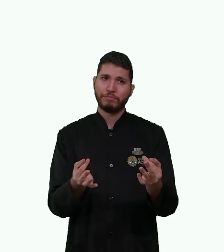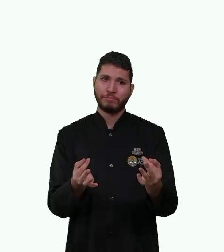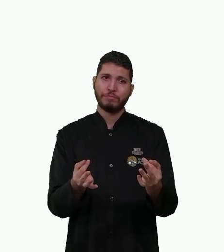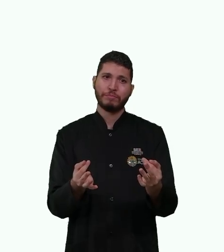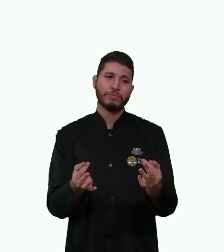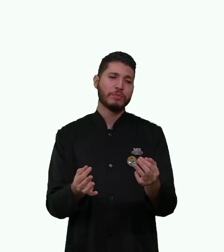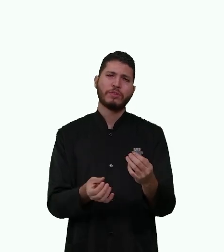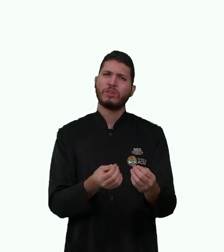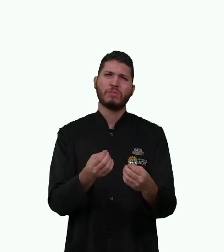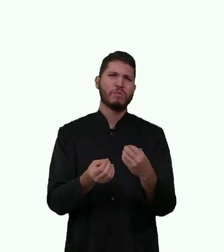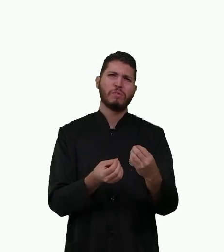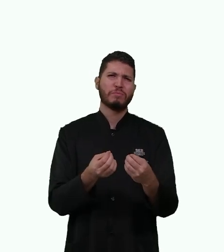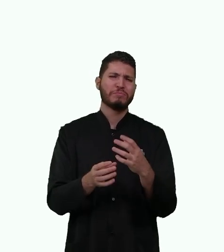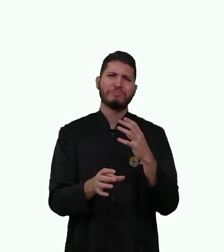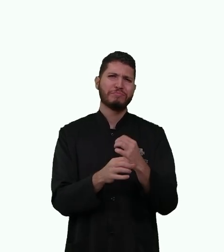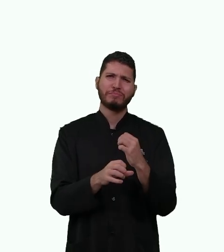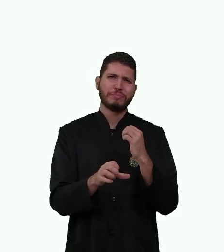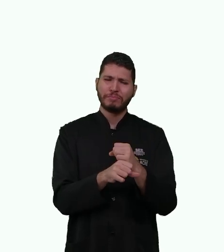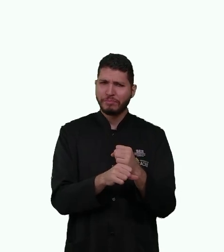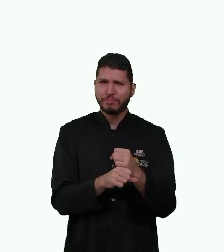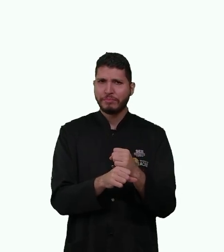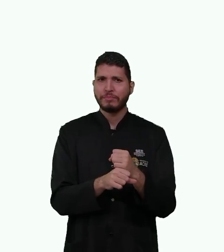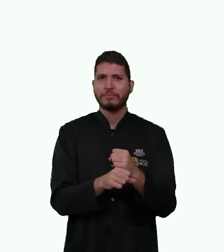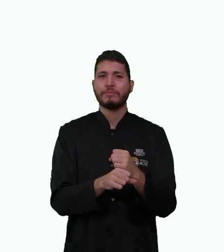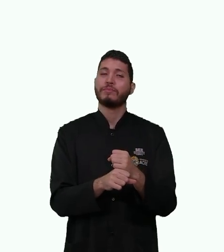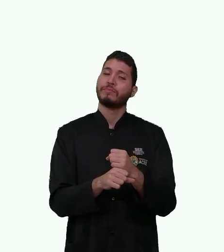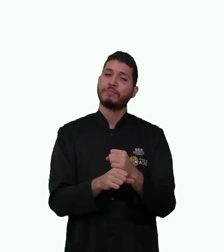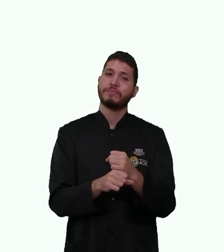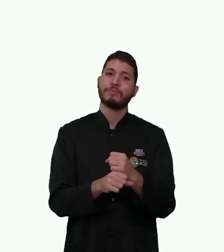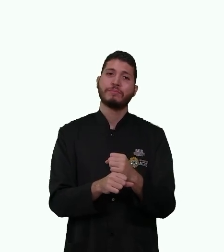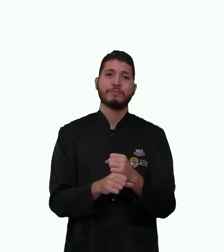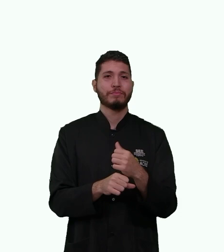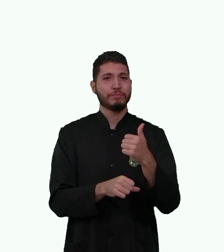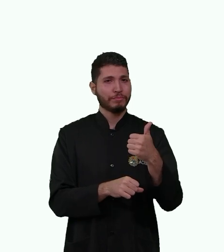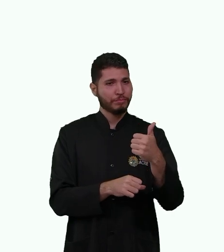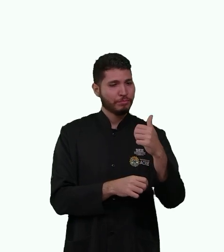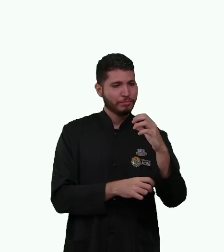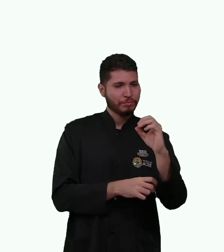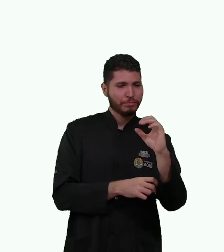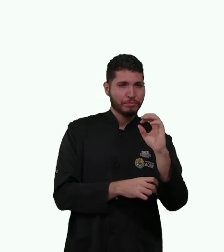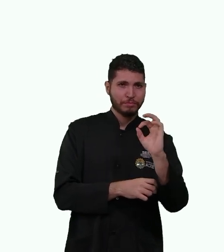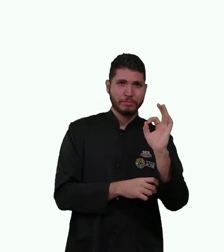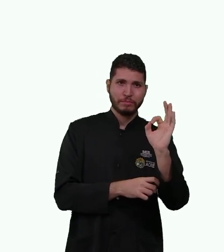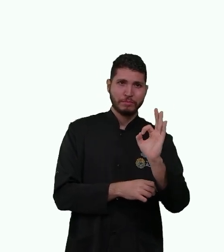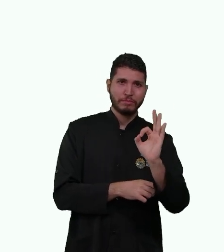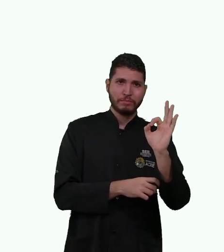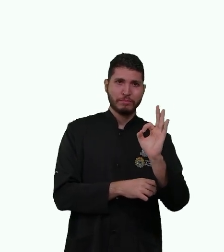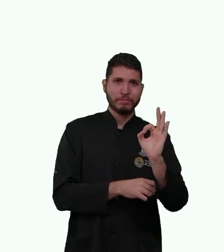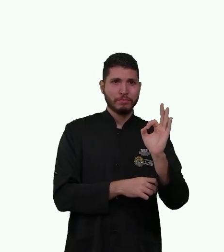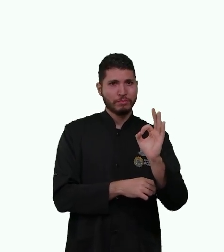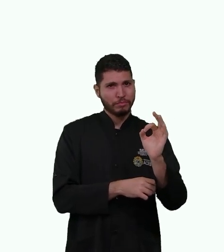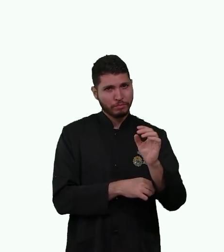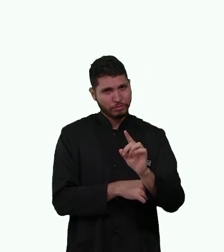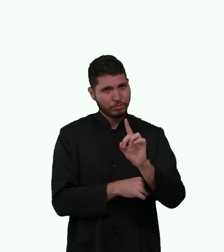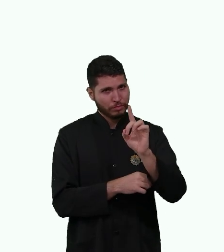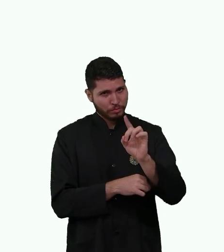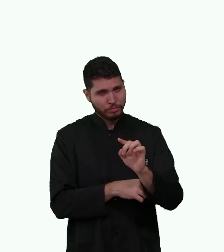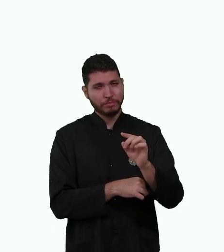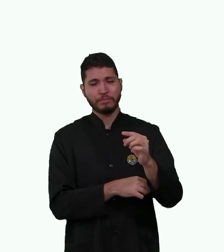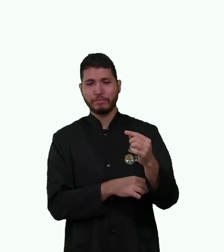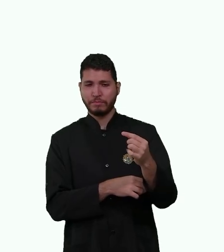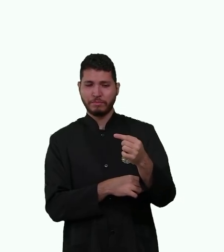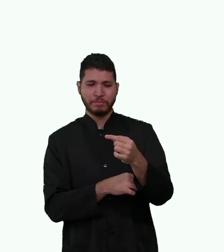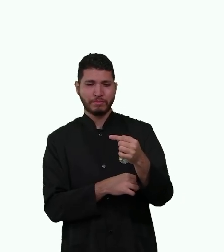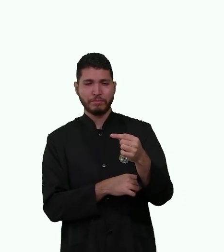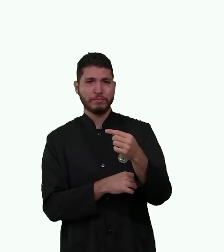como que a gente relaciona isso? E aí, eu vou fazer a relação. 100% vai ser os 300, né? Que é o todo. É